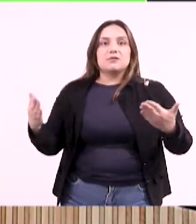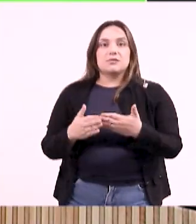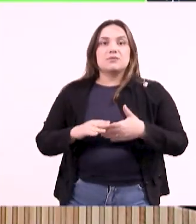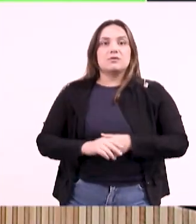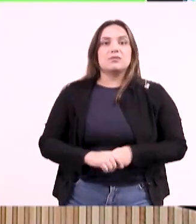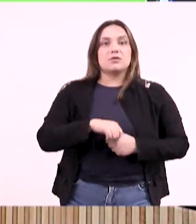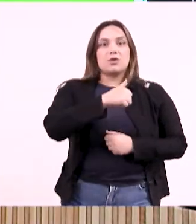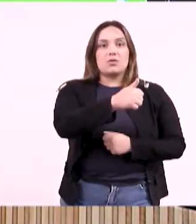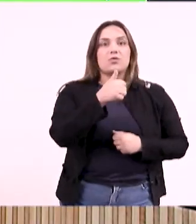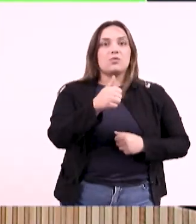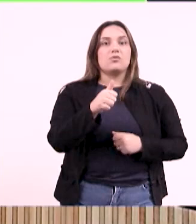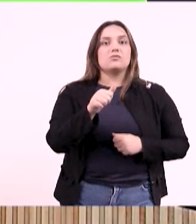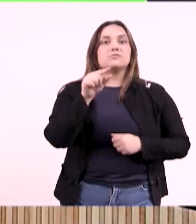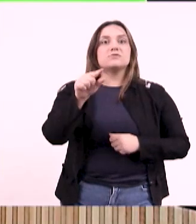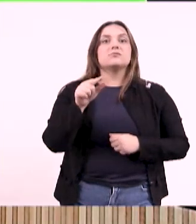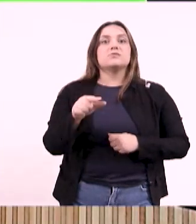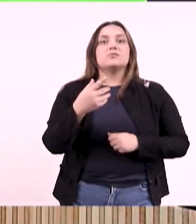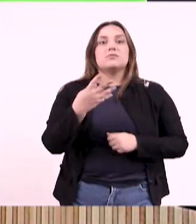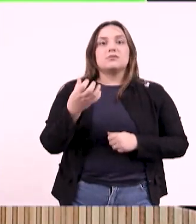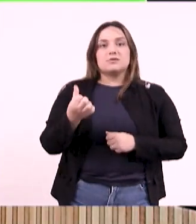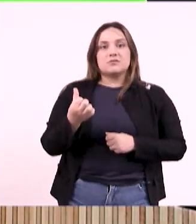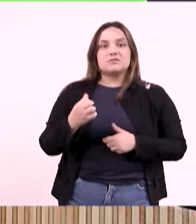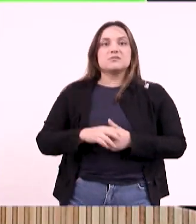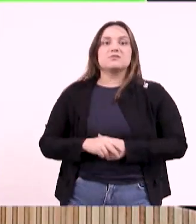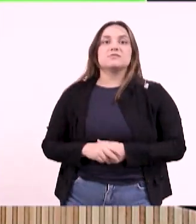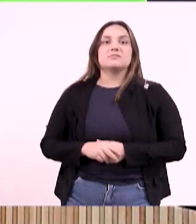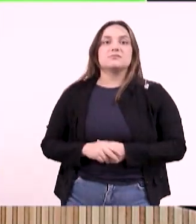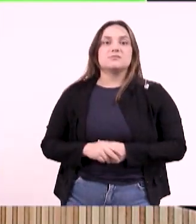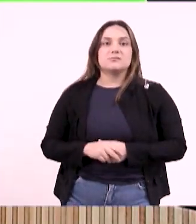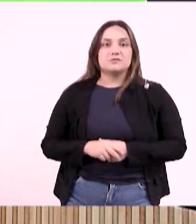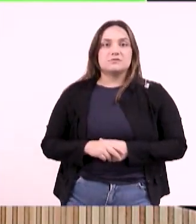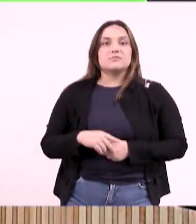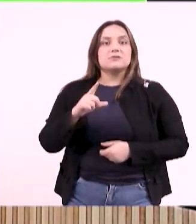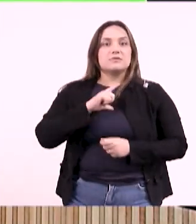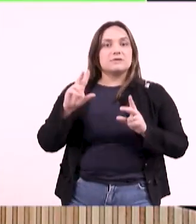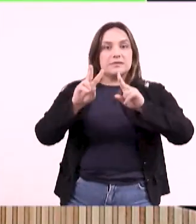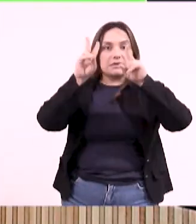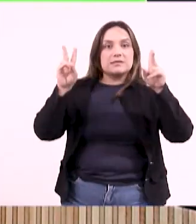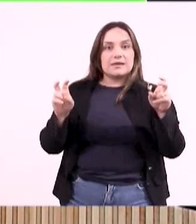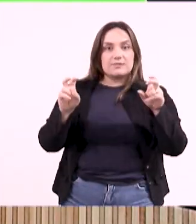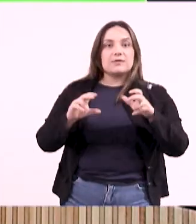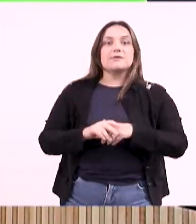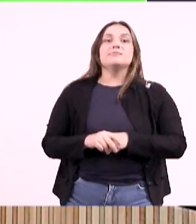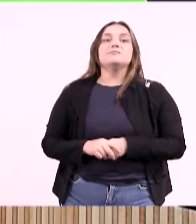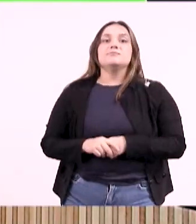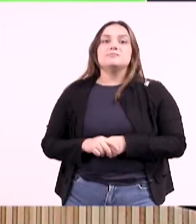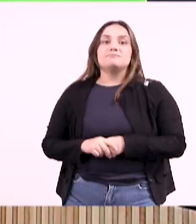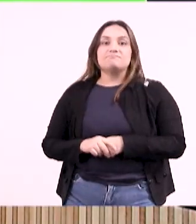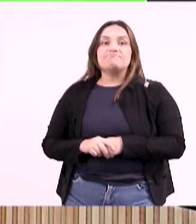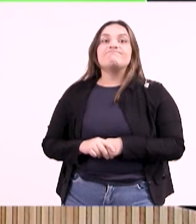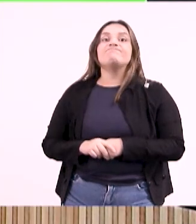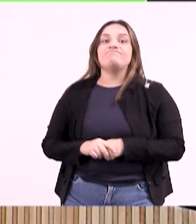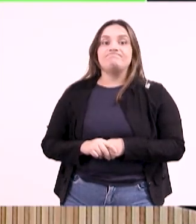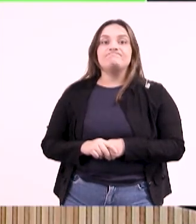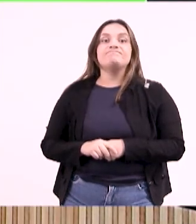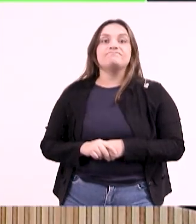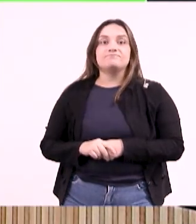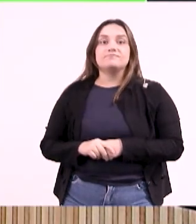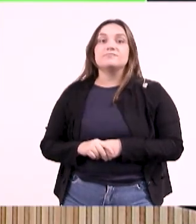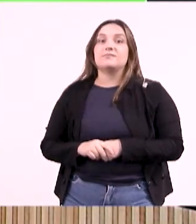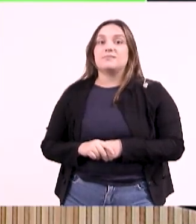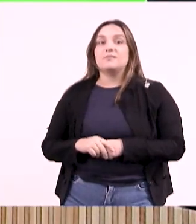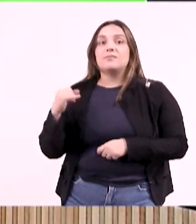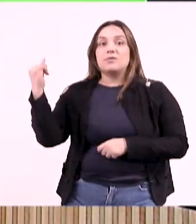e 46 minutos em Mato Grosso do Sul. A gente fala agora de um assunto que também predominou bastante durante a sessão plenária, que são